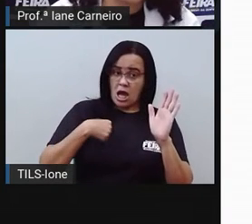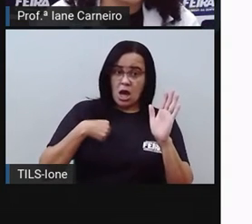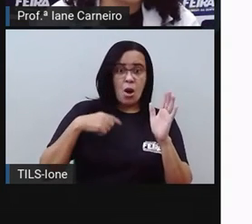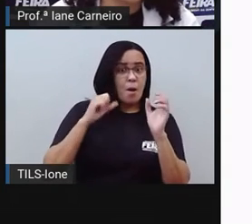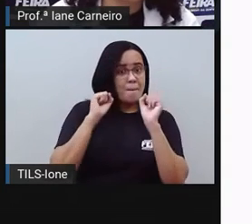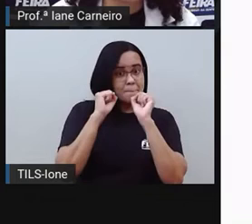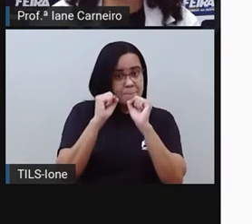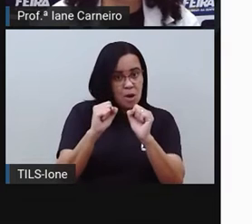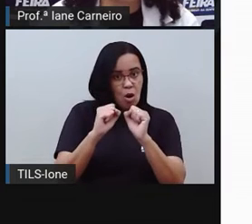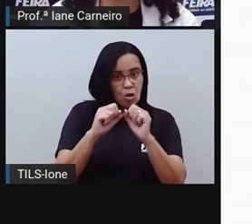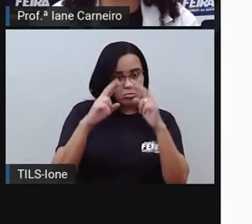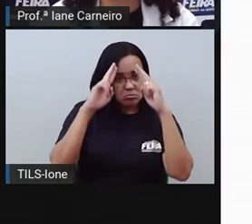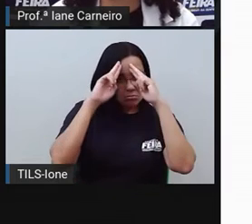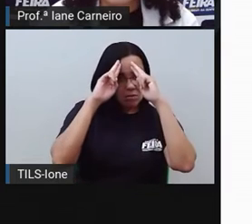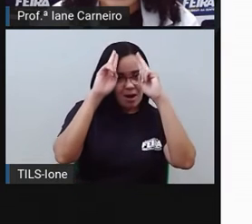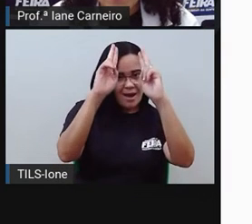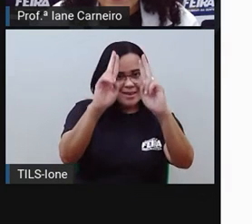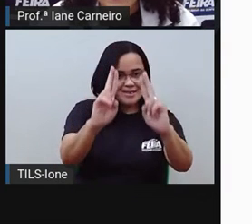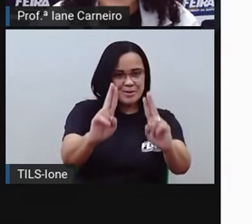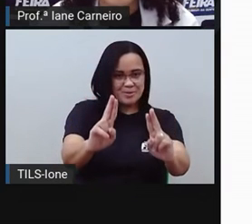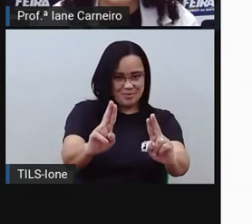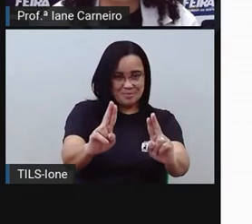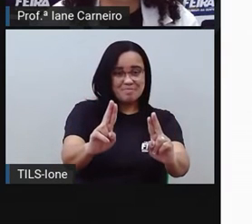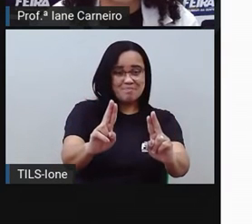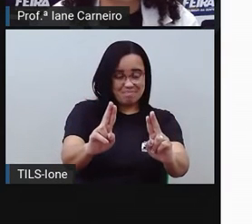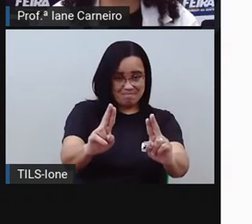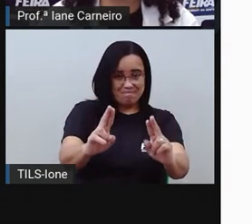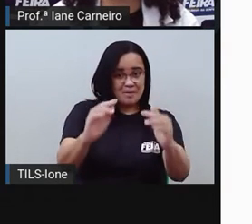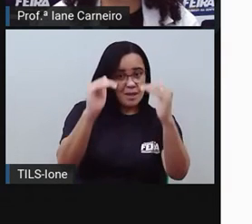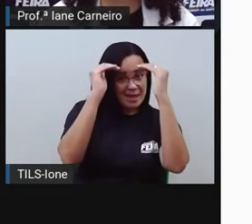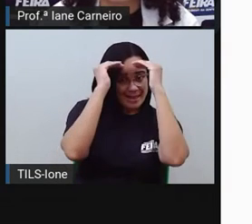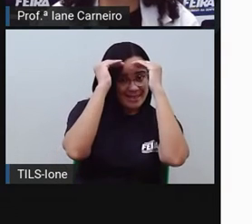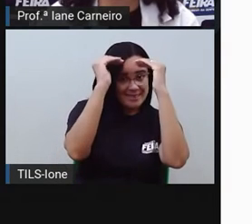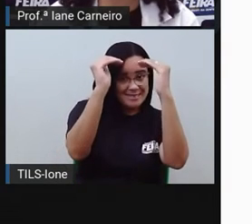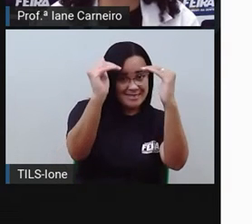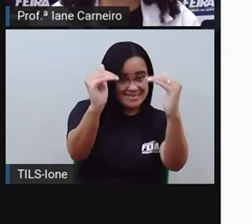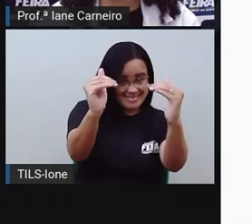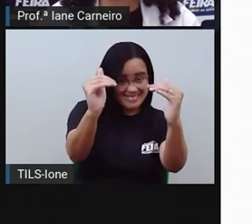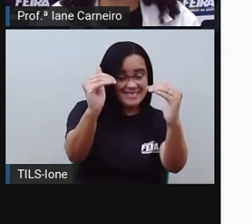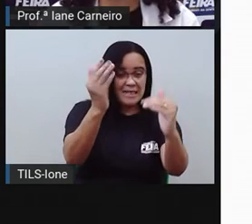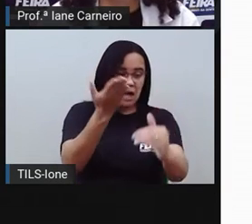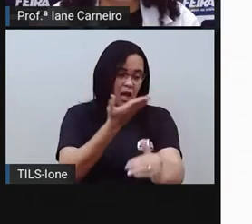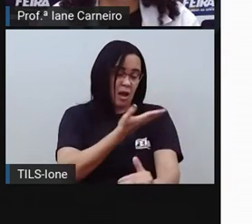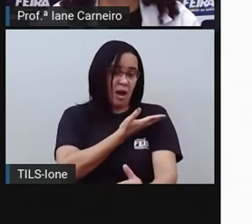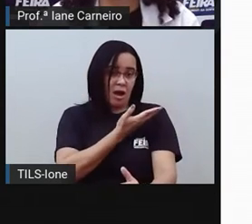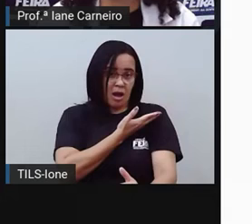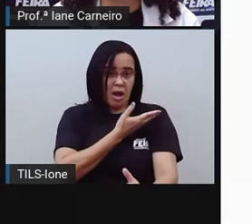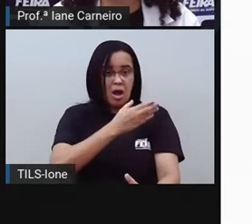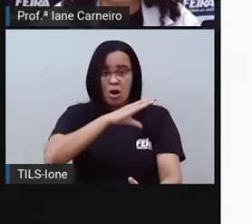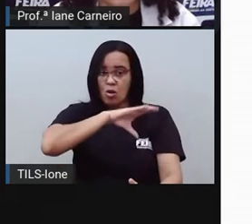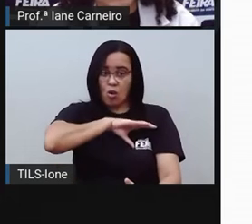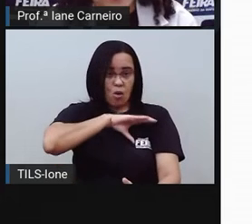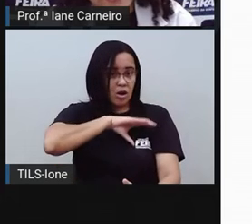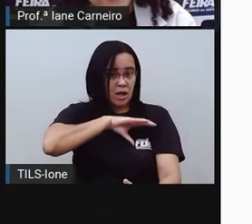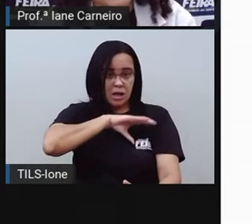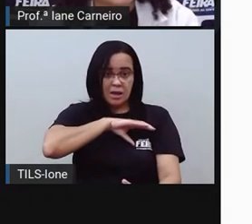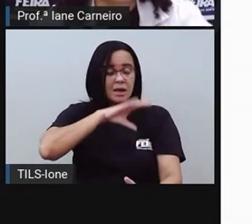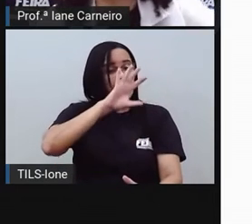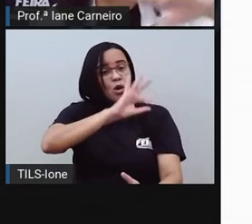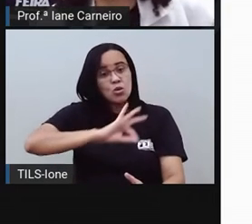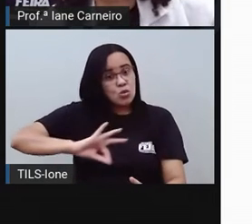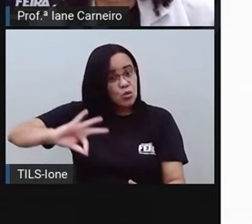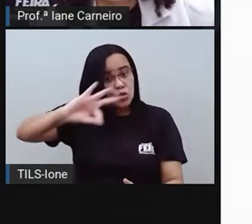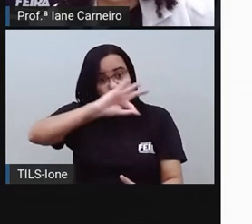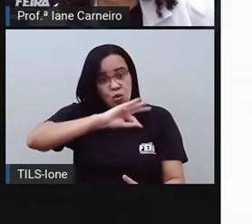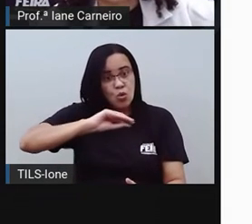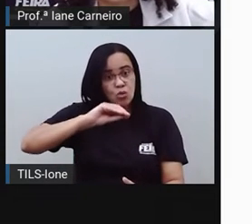meus colegas, né? E aqui entra não só os colegas, né? Na escola a gente tem que respeitar todo mundo, desde colegas